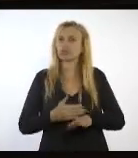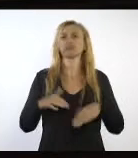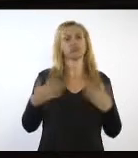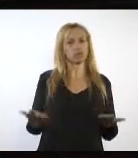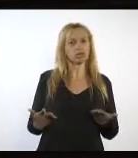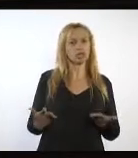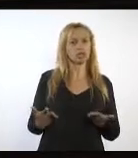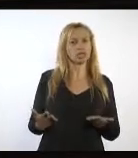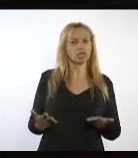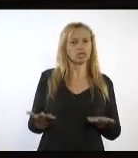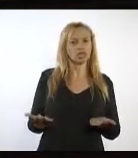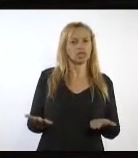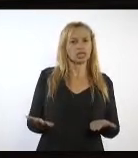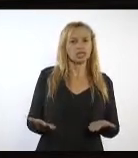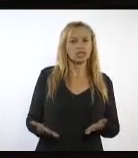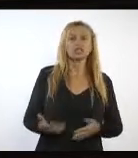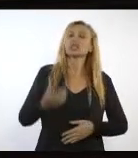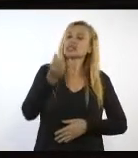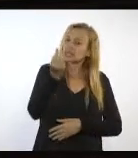um déficit de